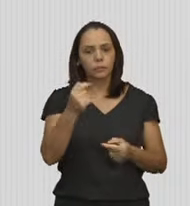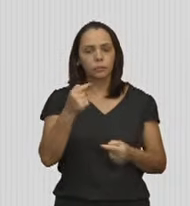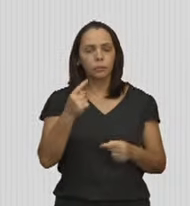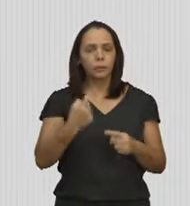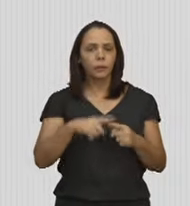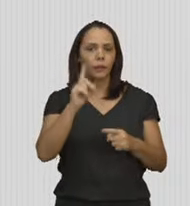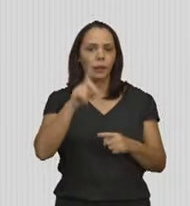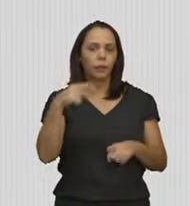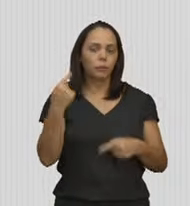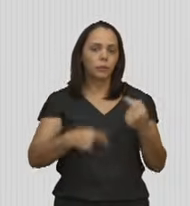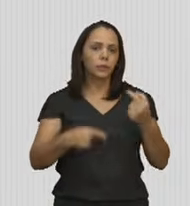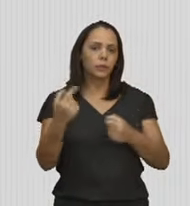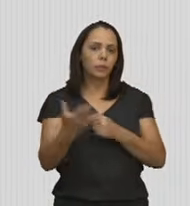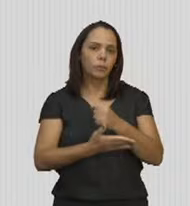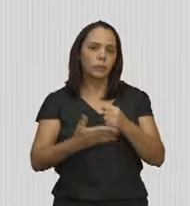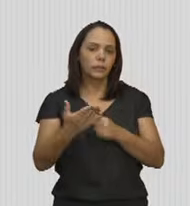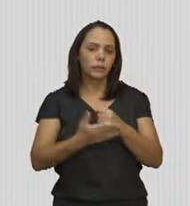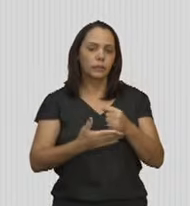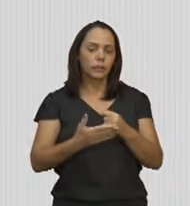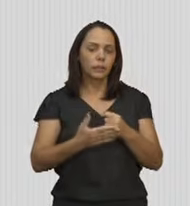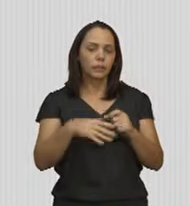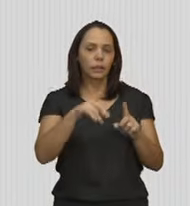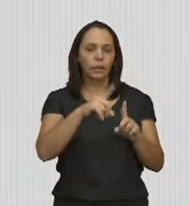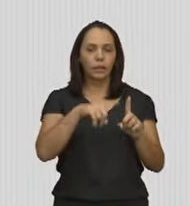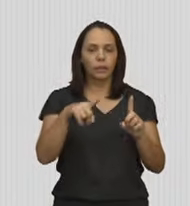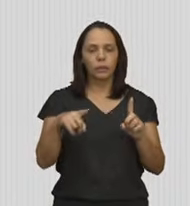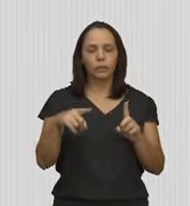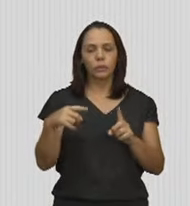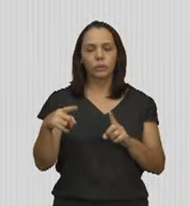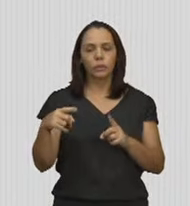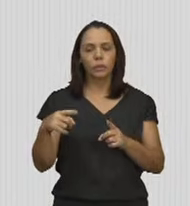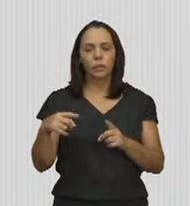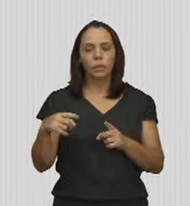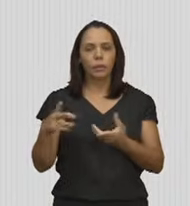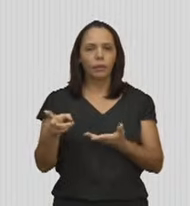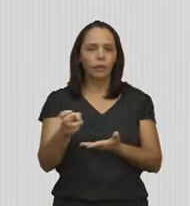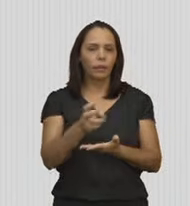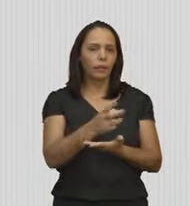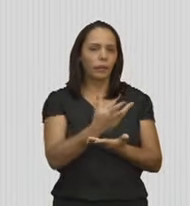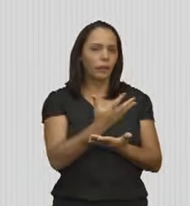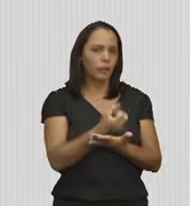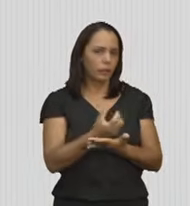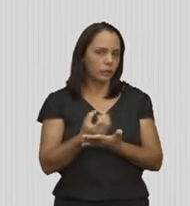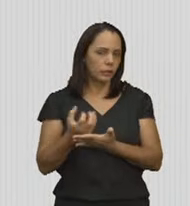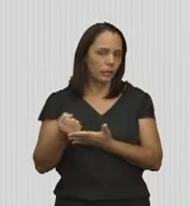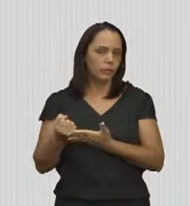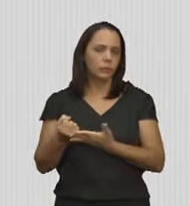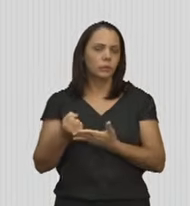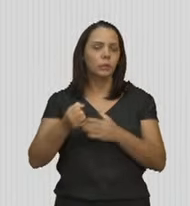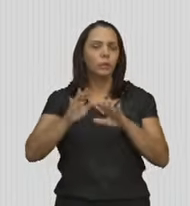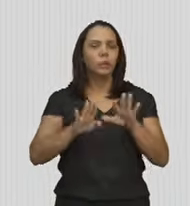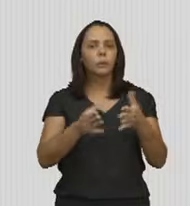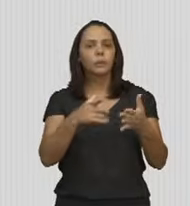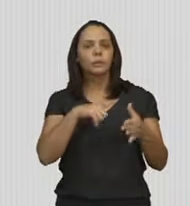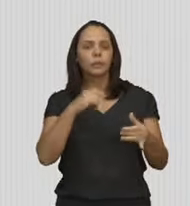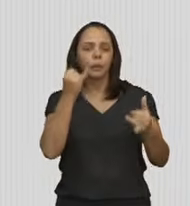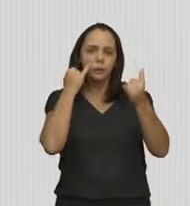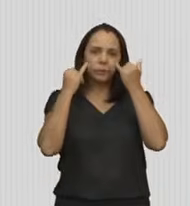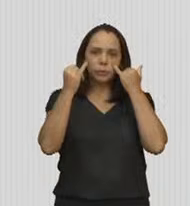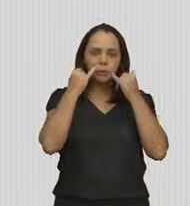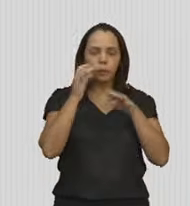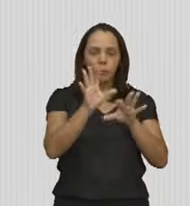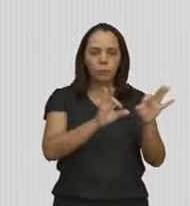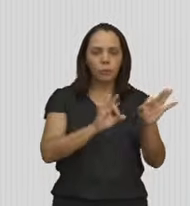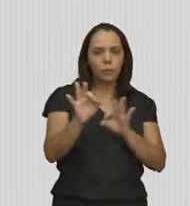dados. Quando a gente tem essas informações, a gente gosta de armazenar elas, de organizar elas, de deixá-las de uma forma que a gente possa utilizá-las